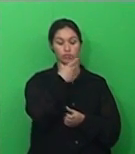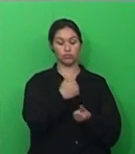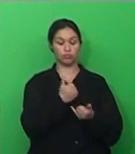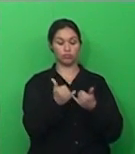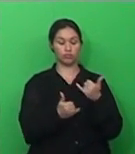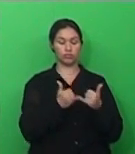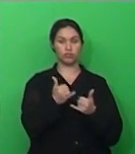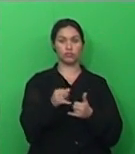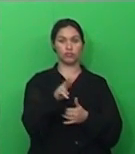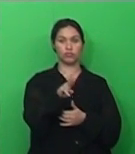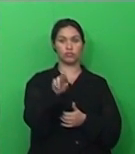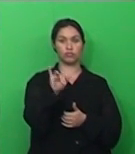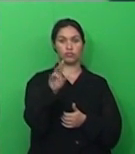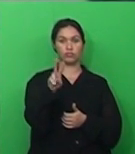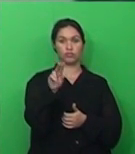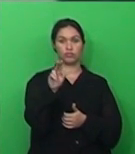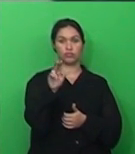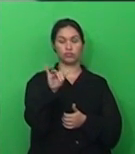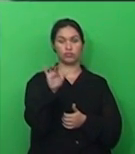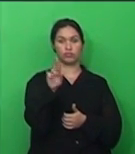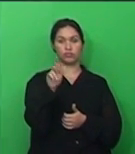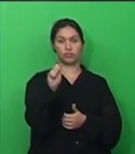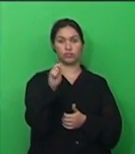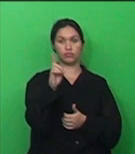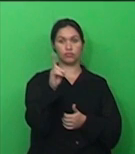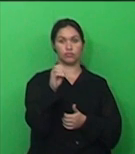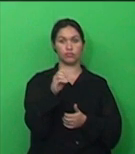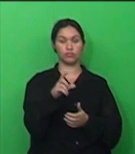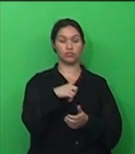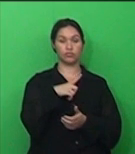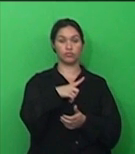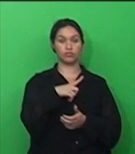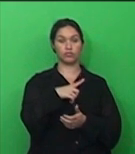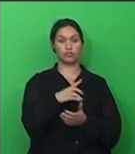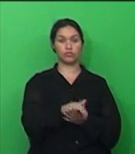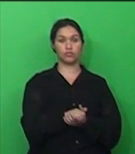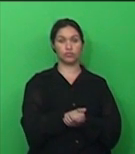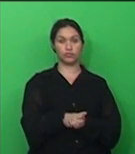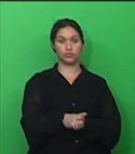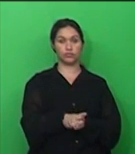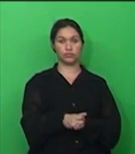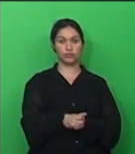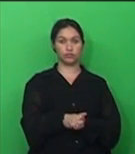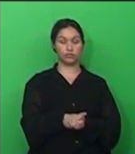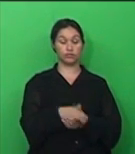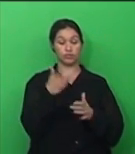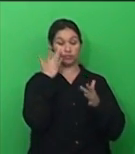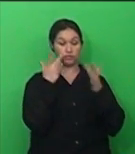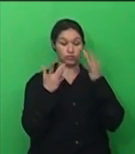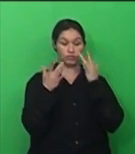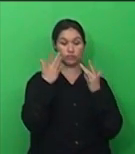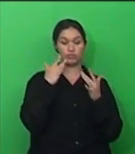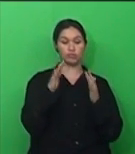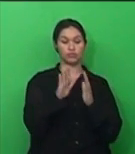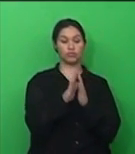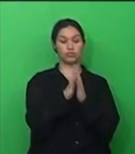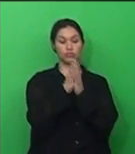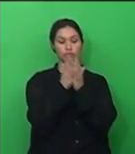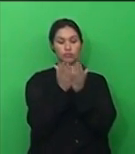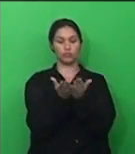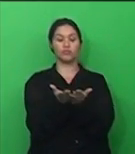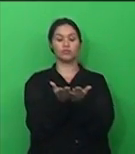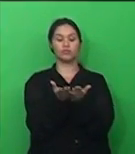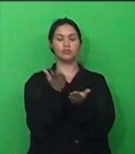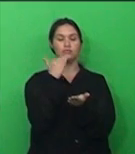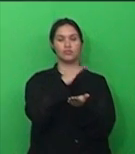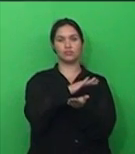maioria, clássicos de literatura infantil, contados a partir da lógica muito peculiar do Revirado. No